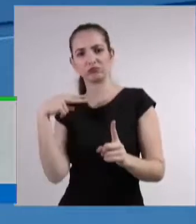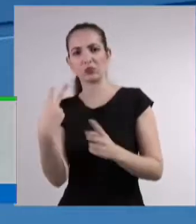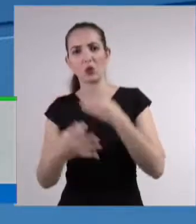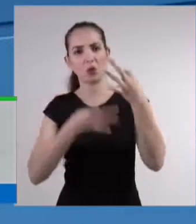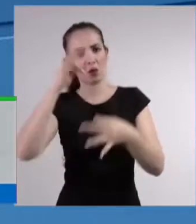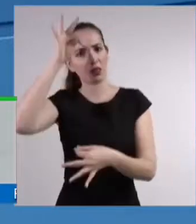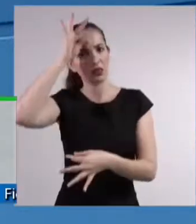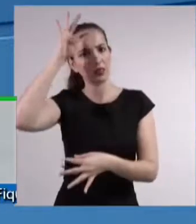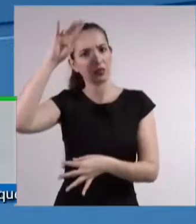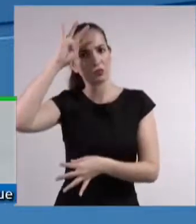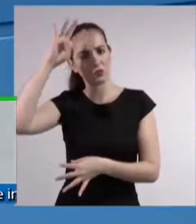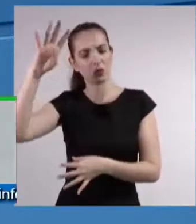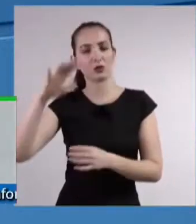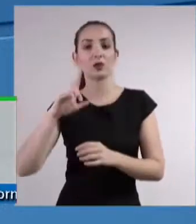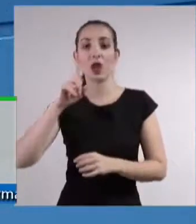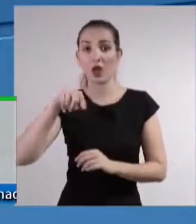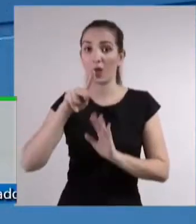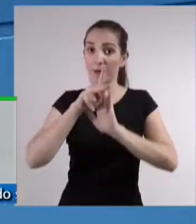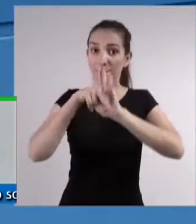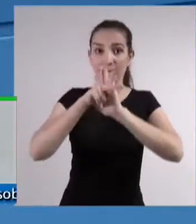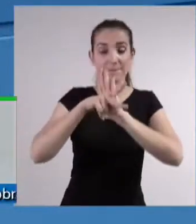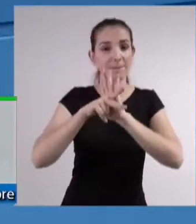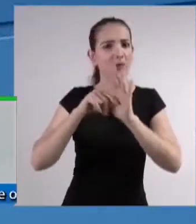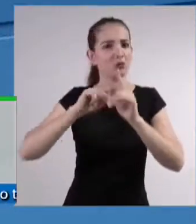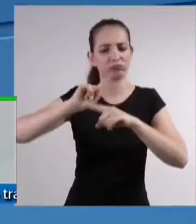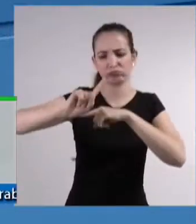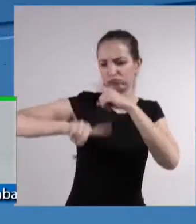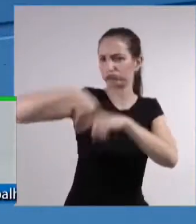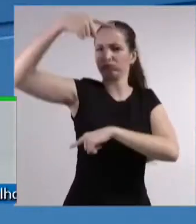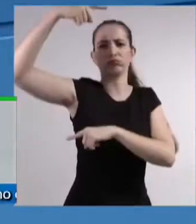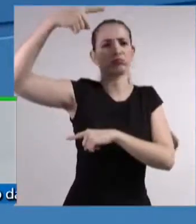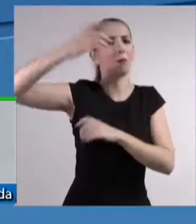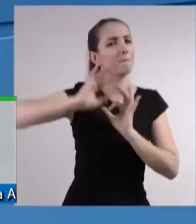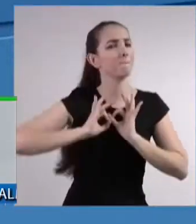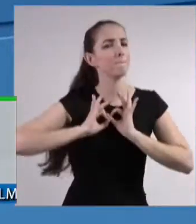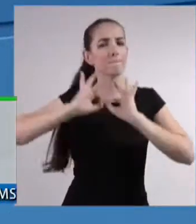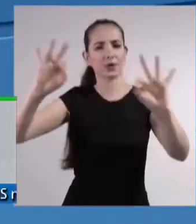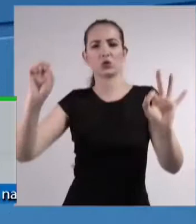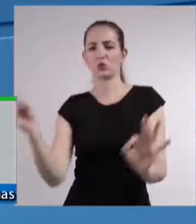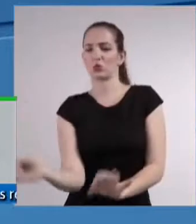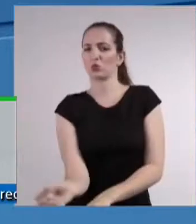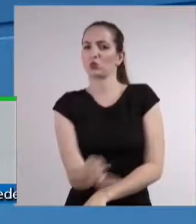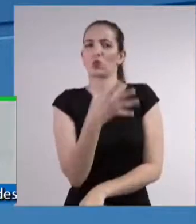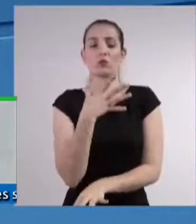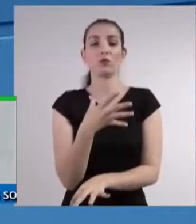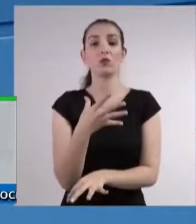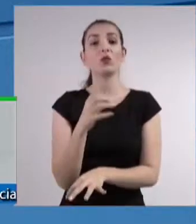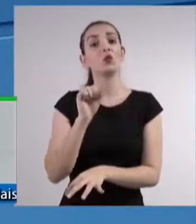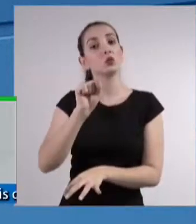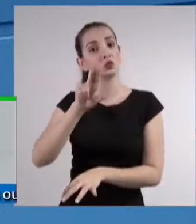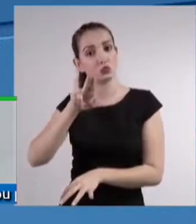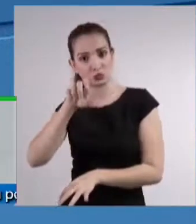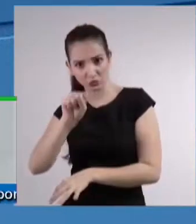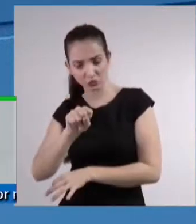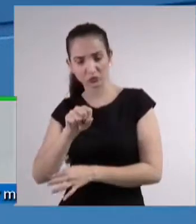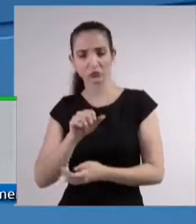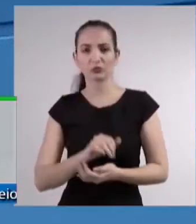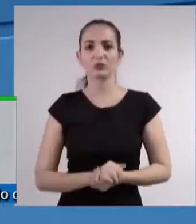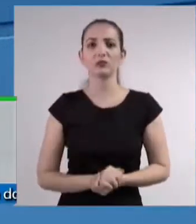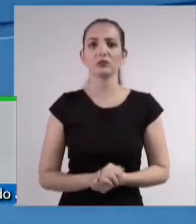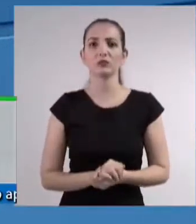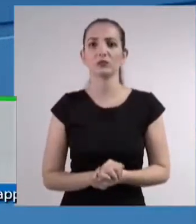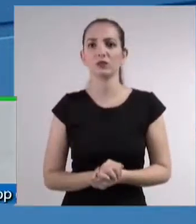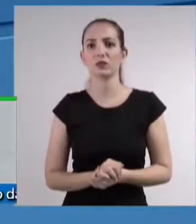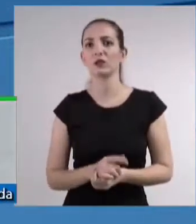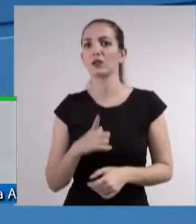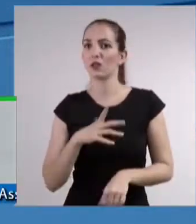é um plano extremamente avançado e moderno, como o Sistema Único de Saúde, e por que não funciona